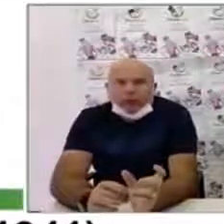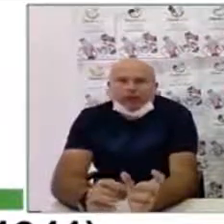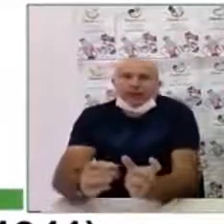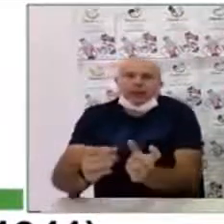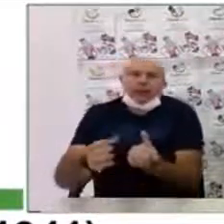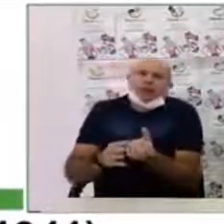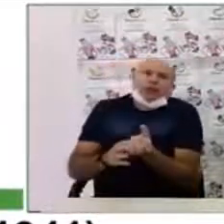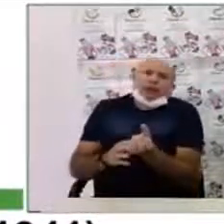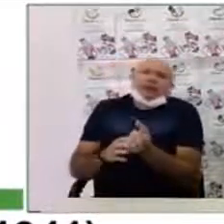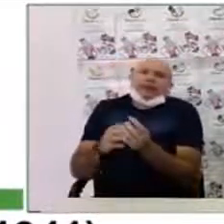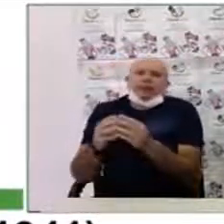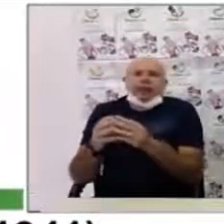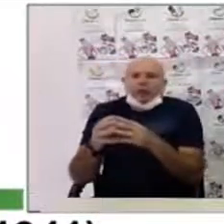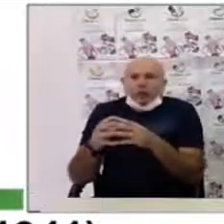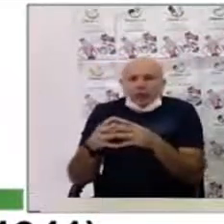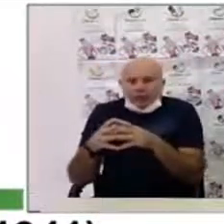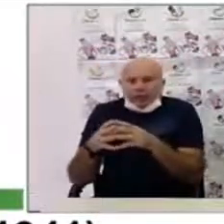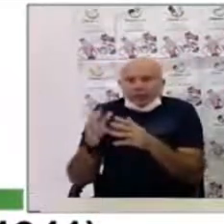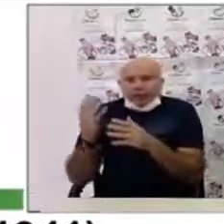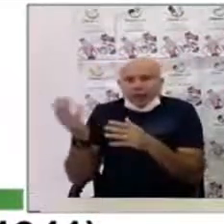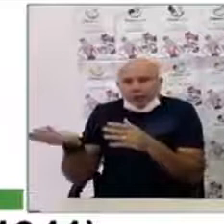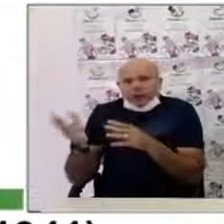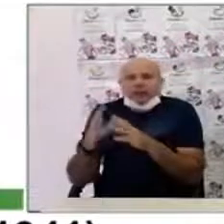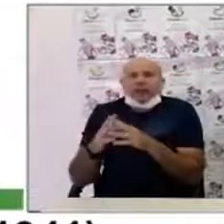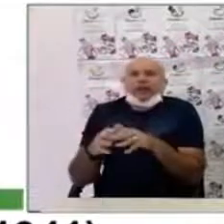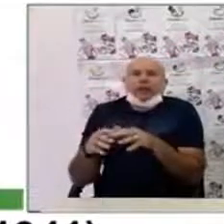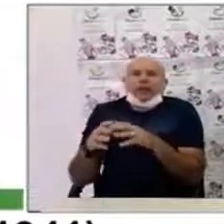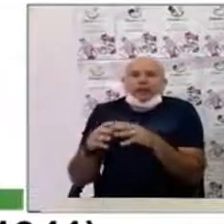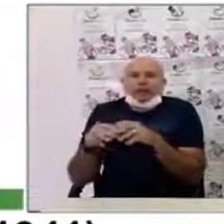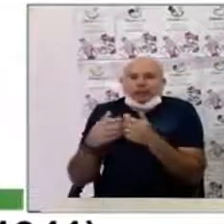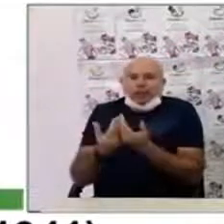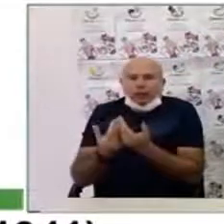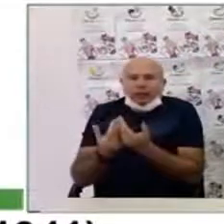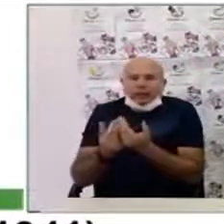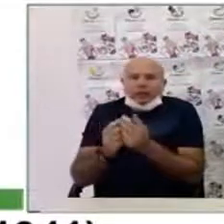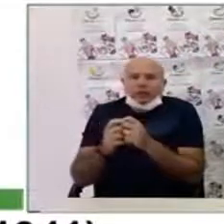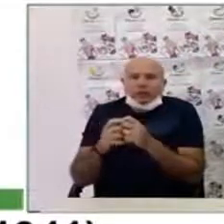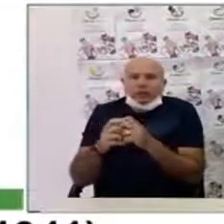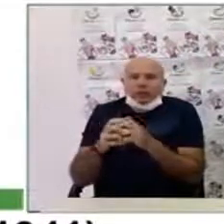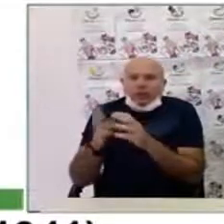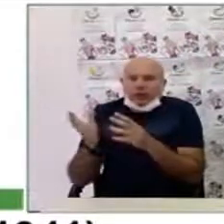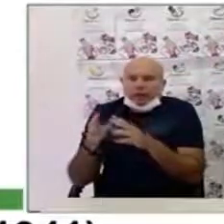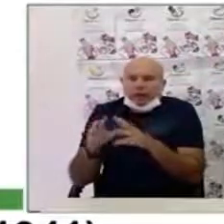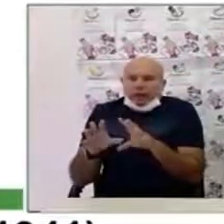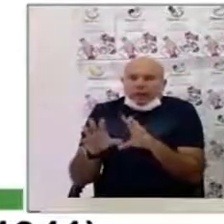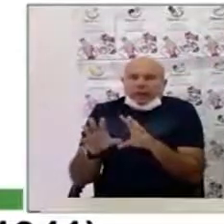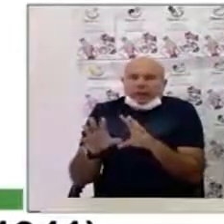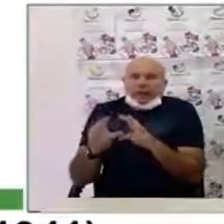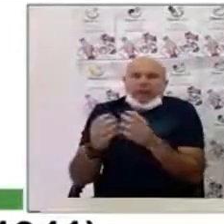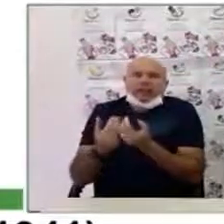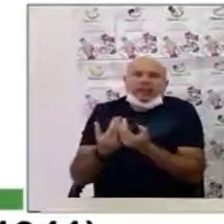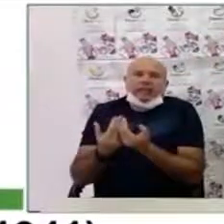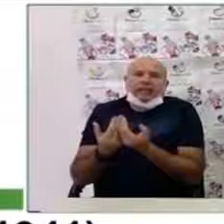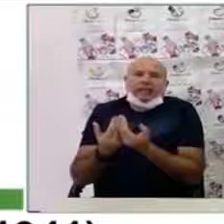polônio recebeu esse nome em homenagem a Marie Curie, que era da Polônia, e foi ela que descobriu, né? Assim como o rádio.